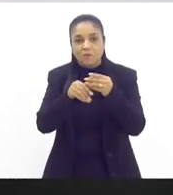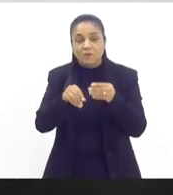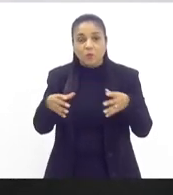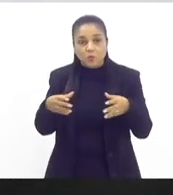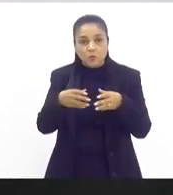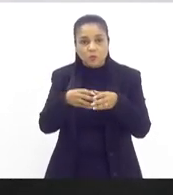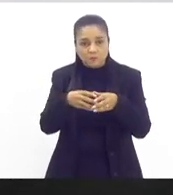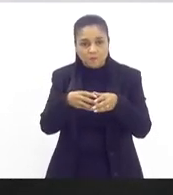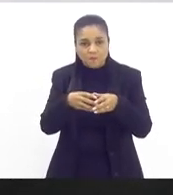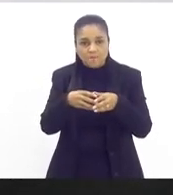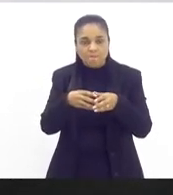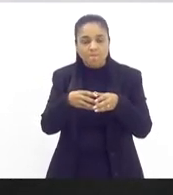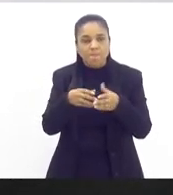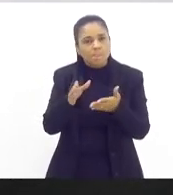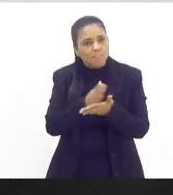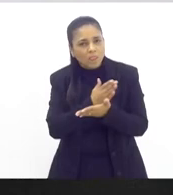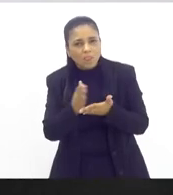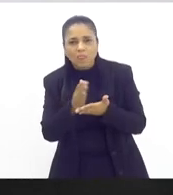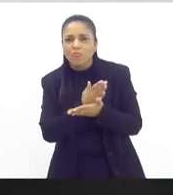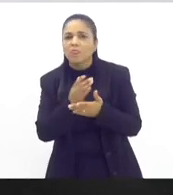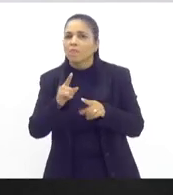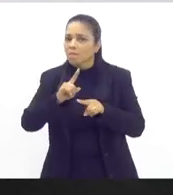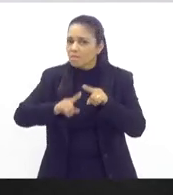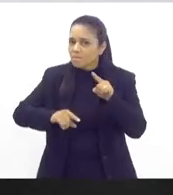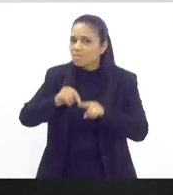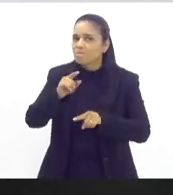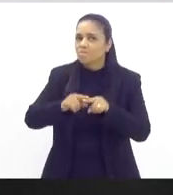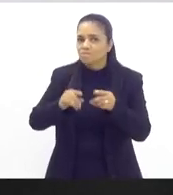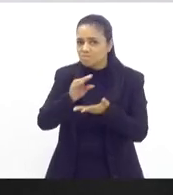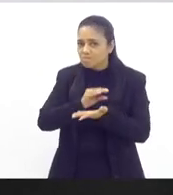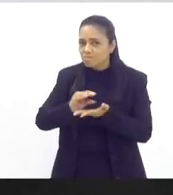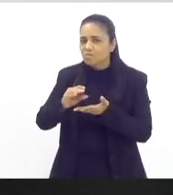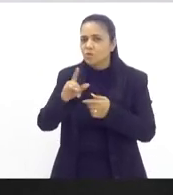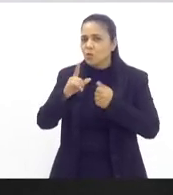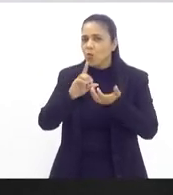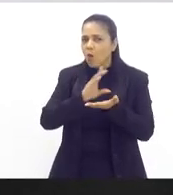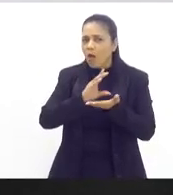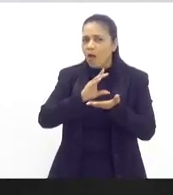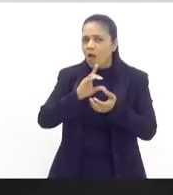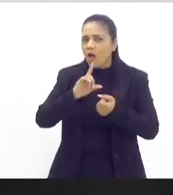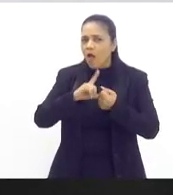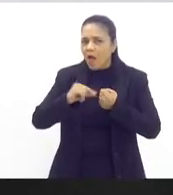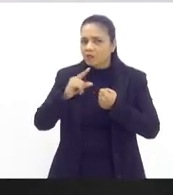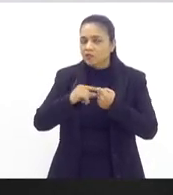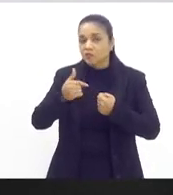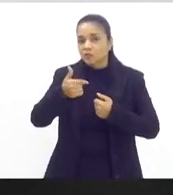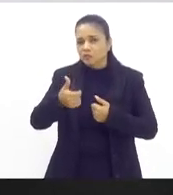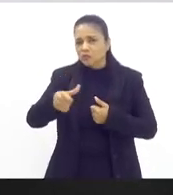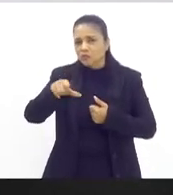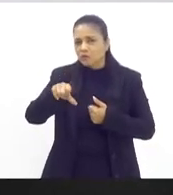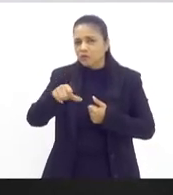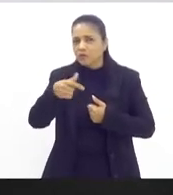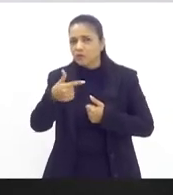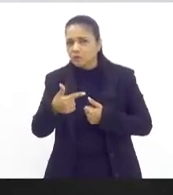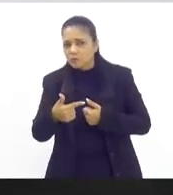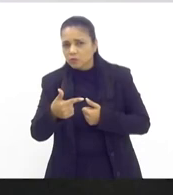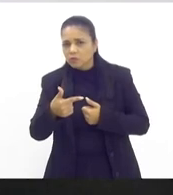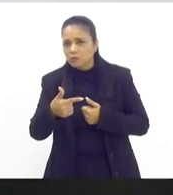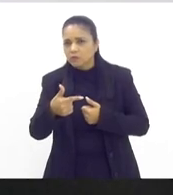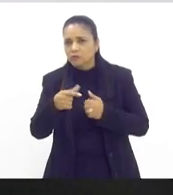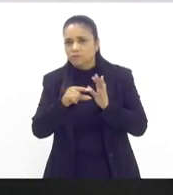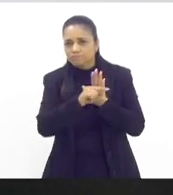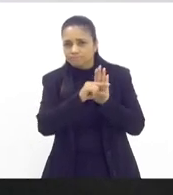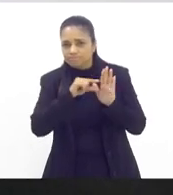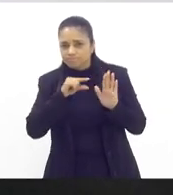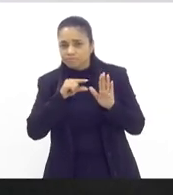inicialmente era previsto para alguns produtos e há ali, se não me engano, no artigo 92B da DCT, no texto proposto